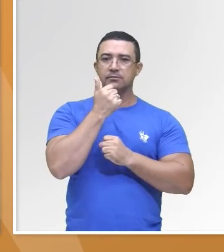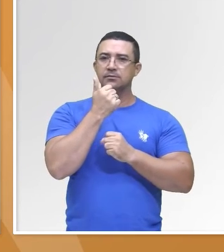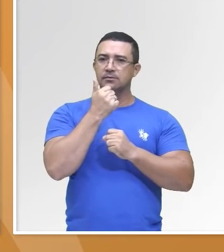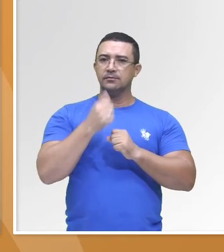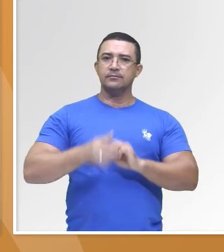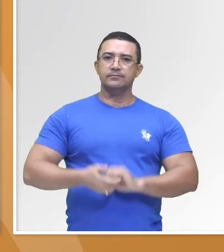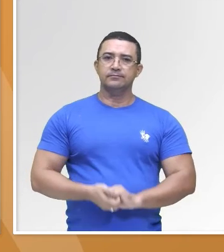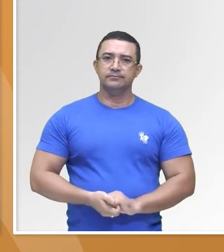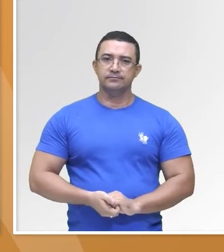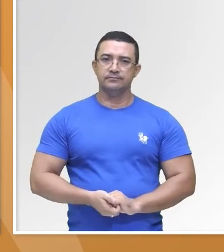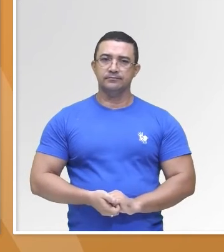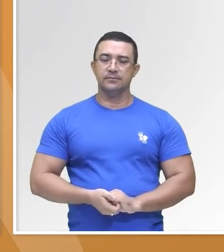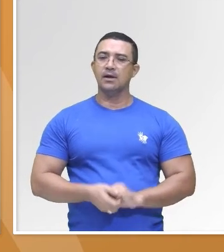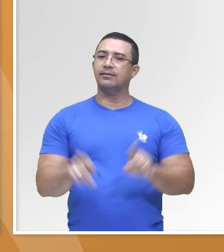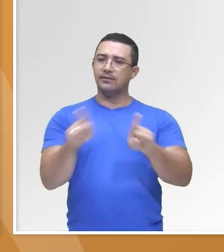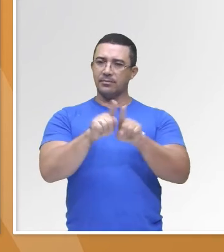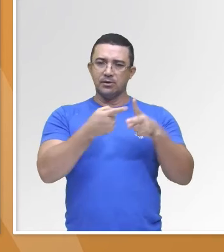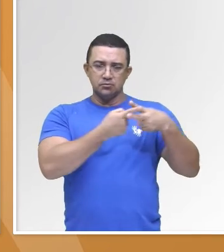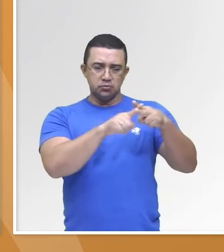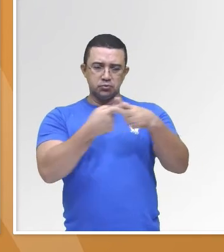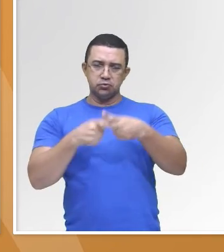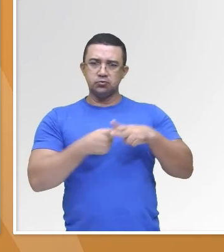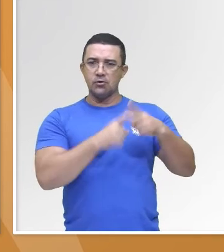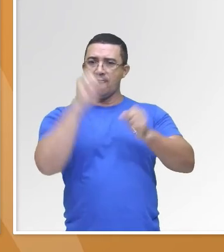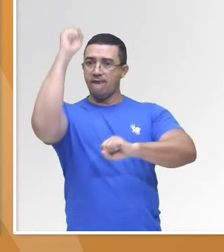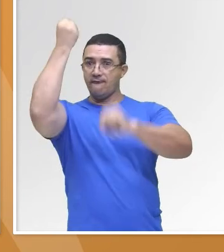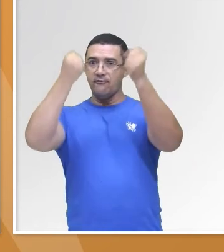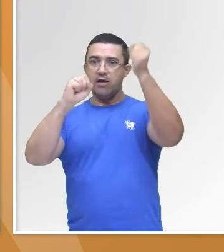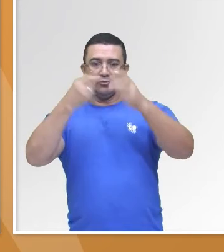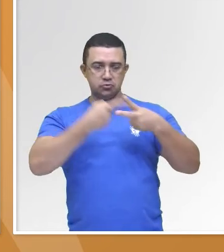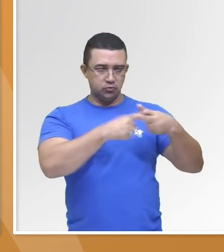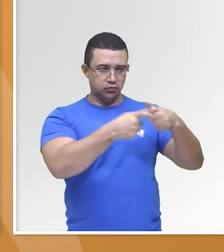naturais, metalúrgico,